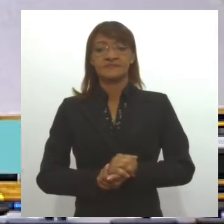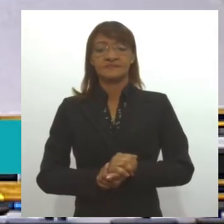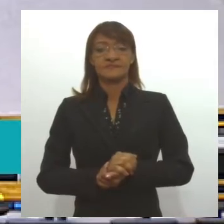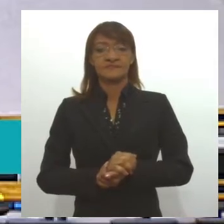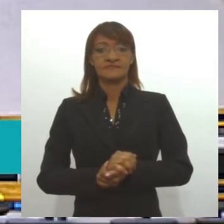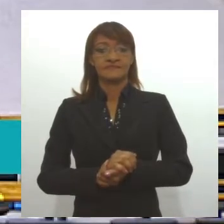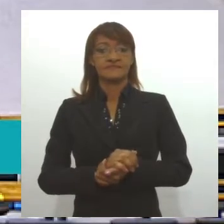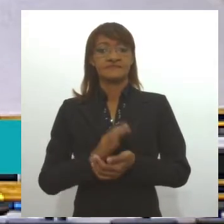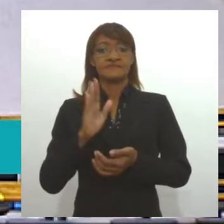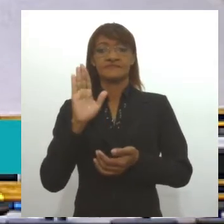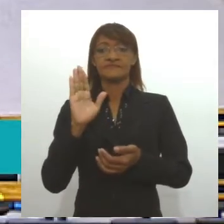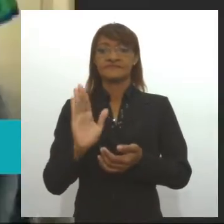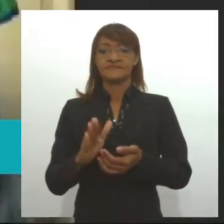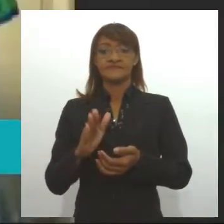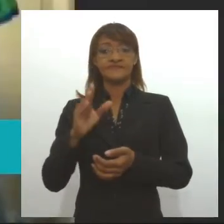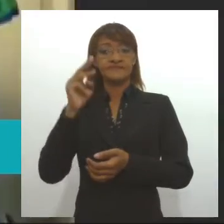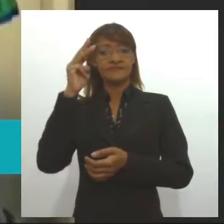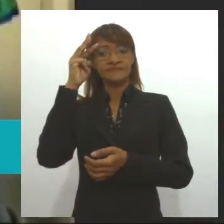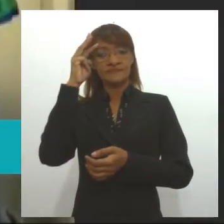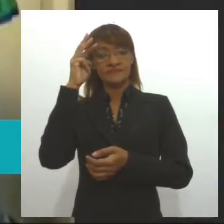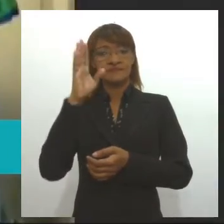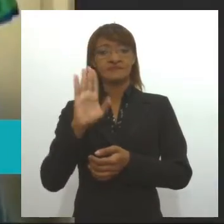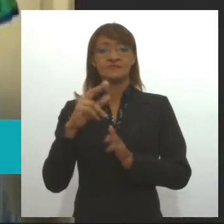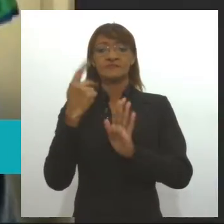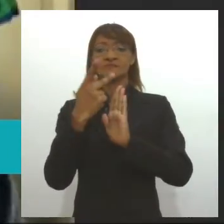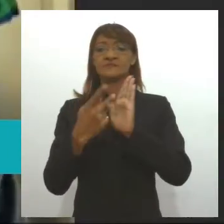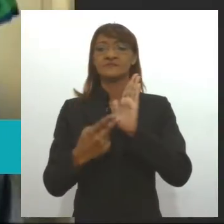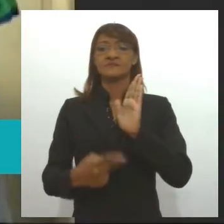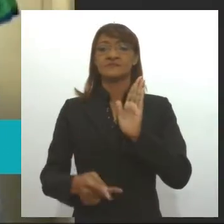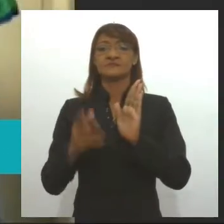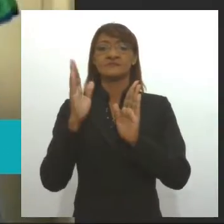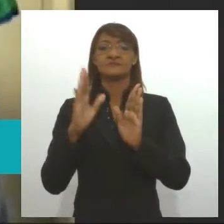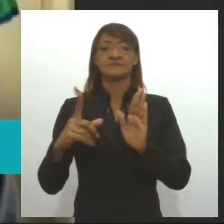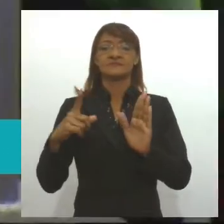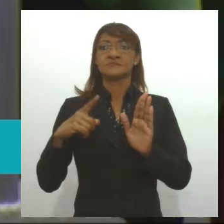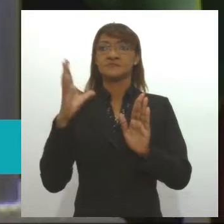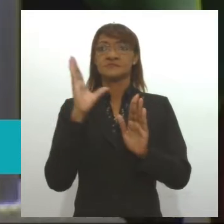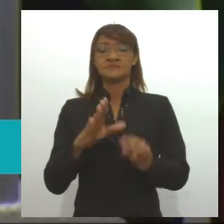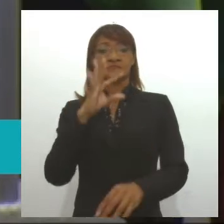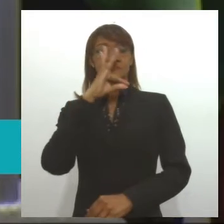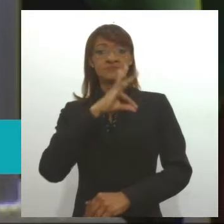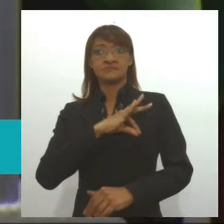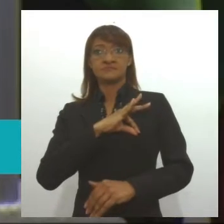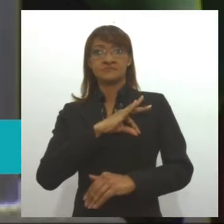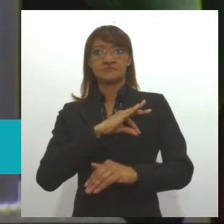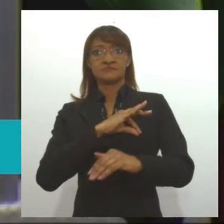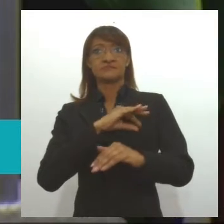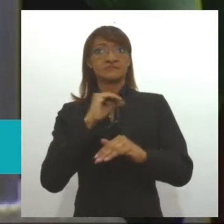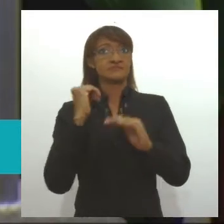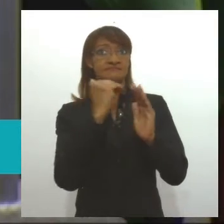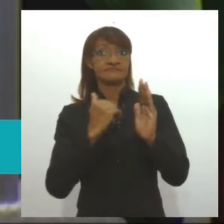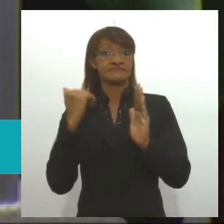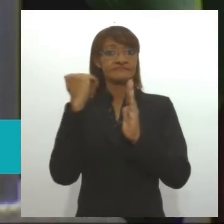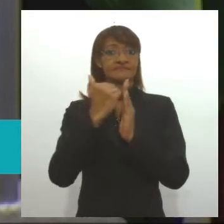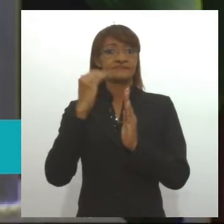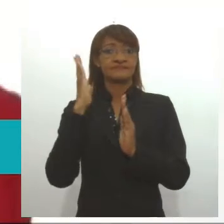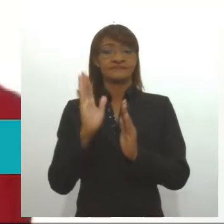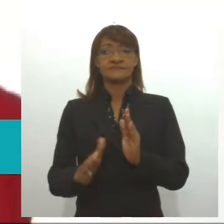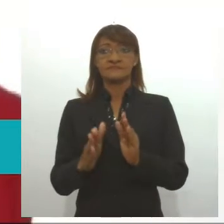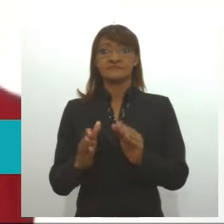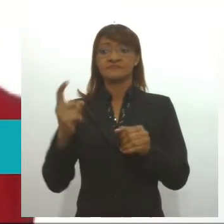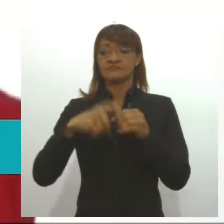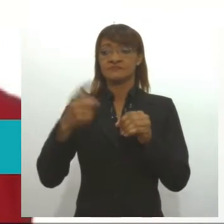A Câmara aprovou nesta terça o projeto que combate os supersalários. A proposta, que retorna ao